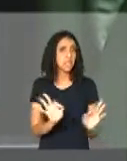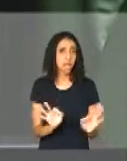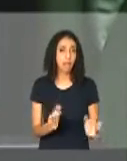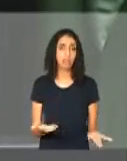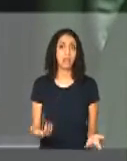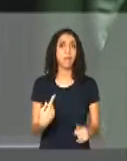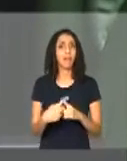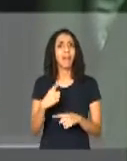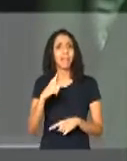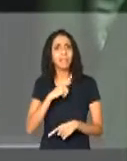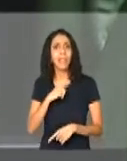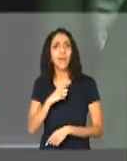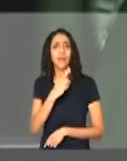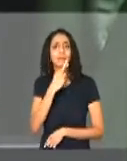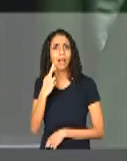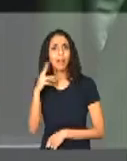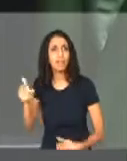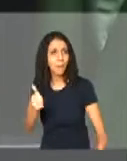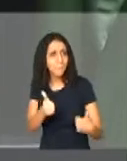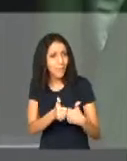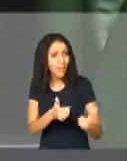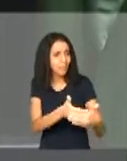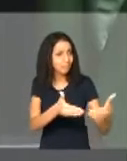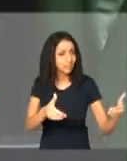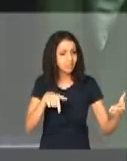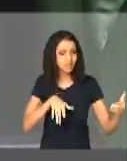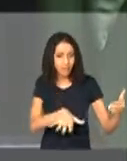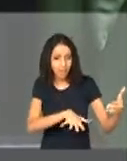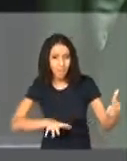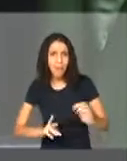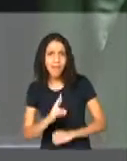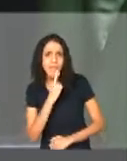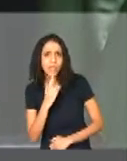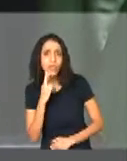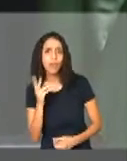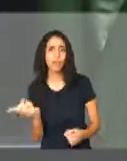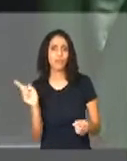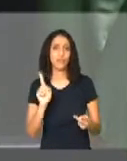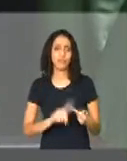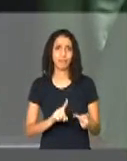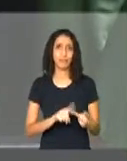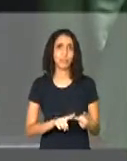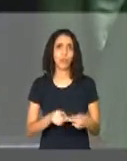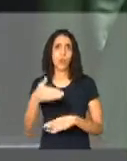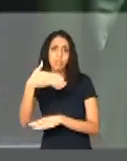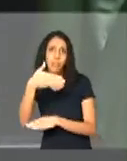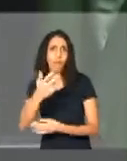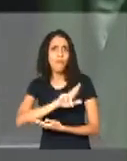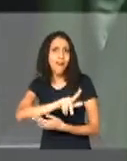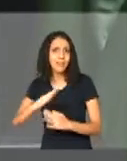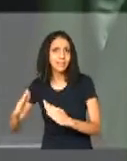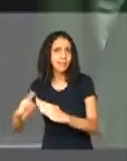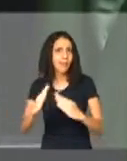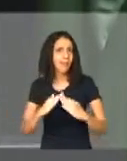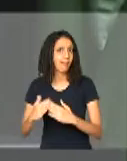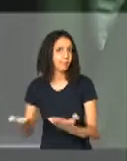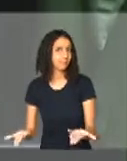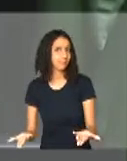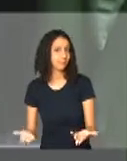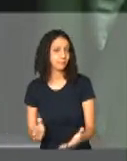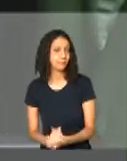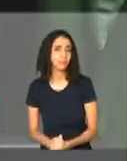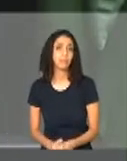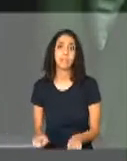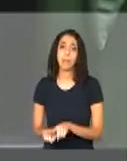refeitório, da pousada e dos habitantes da vila próxima. Além dessas providências, a Vale deve reparar